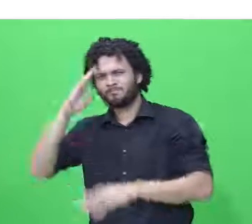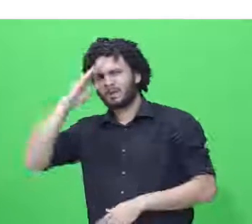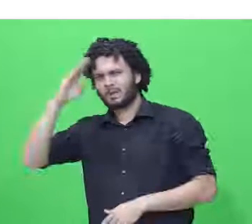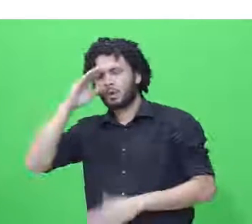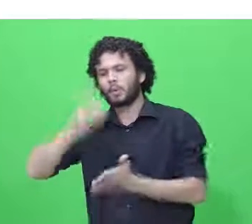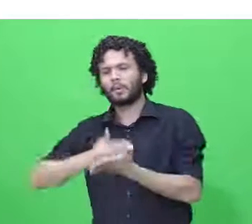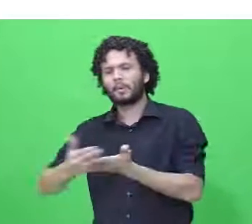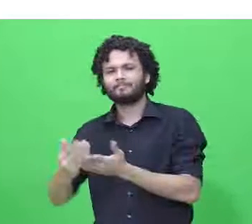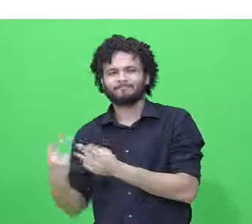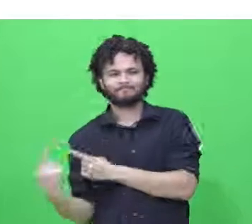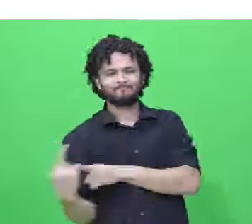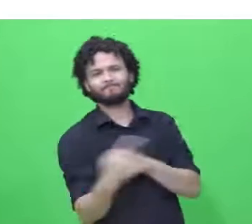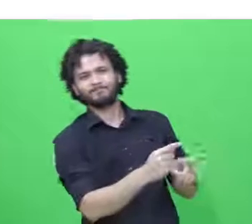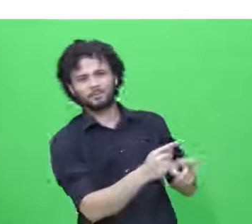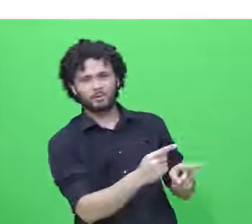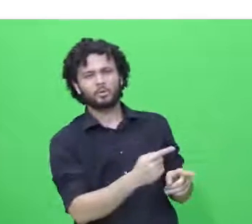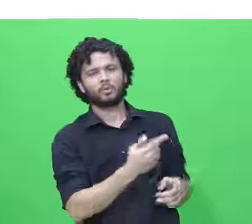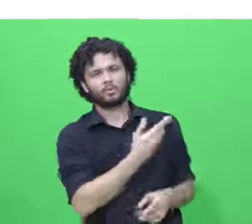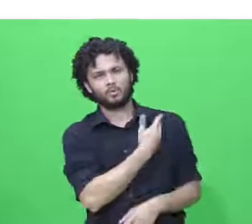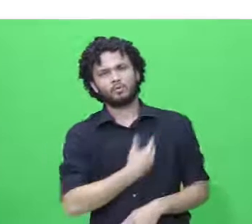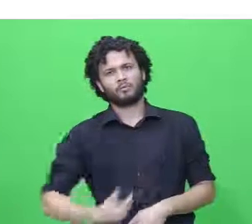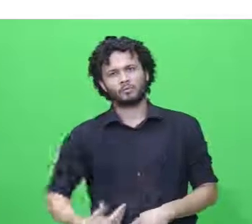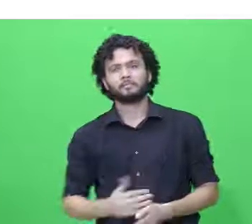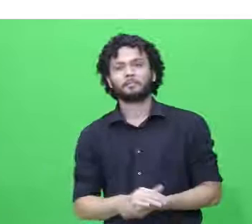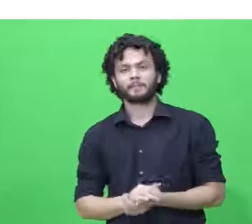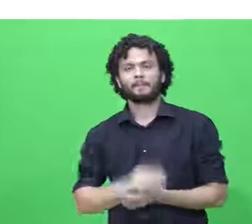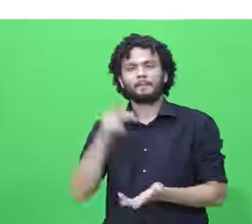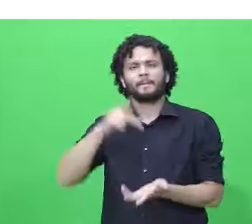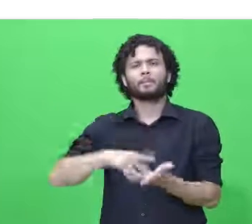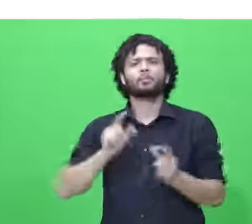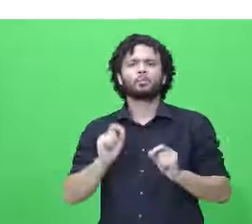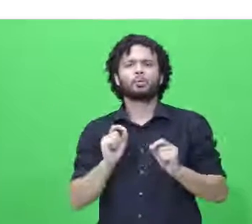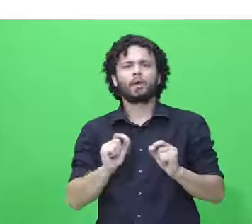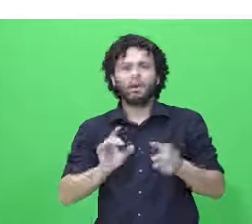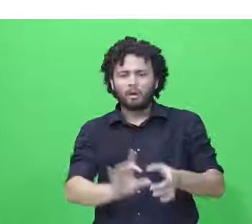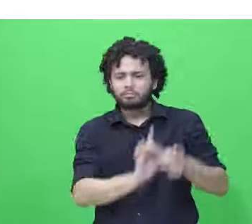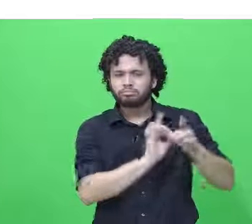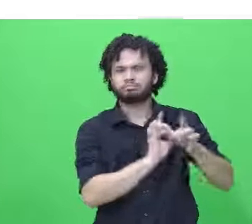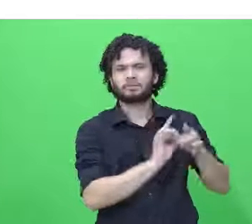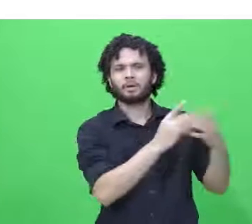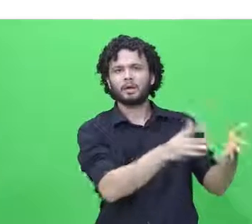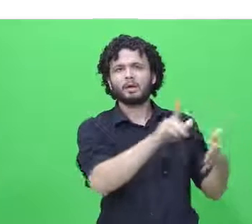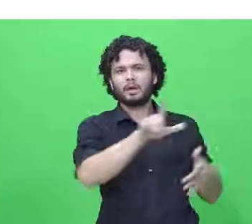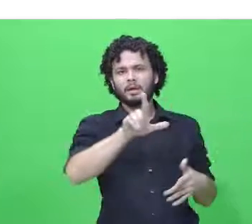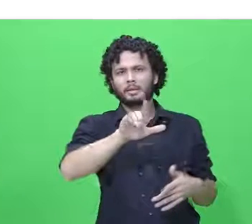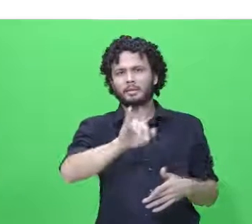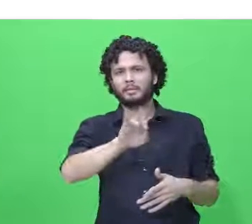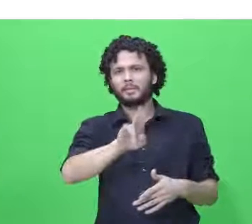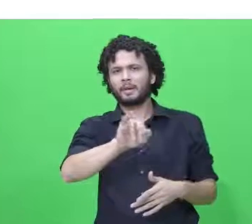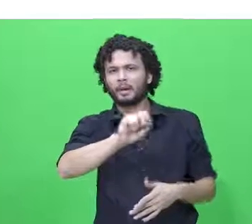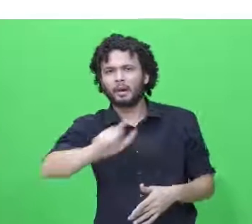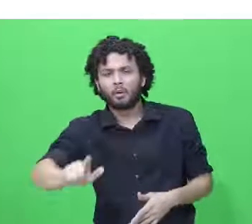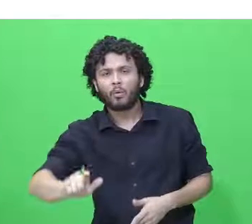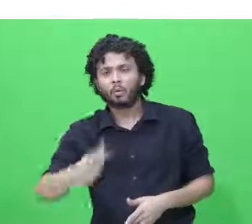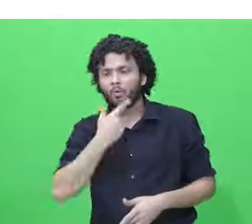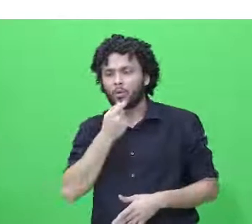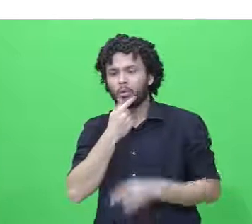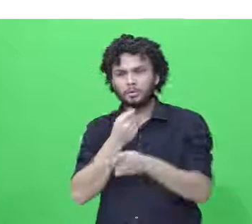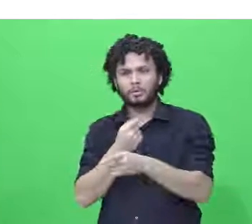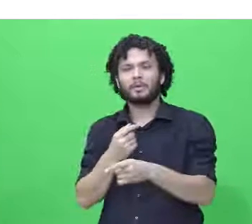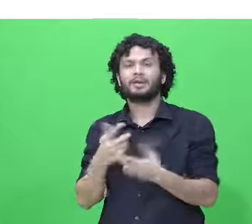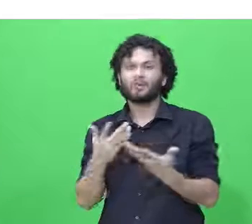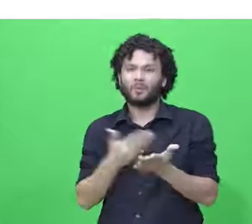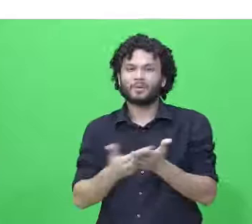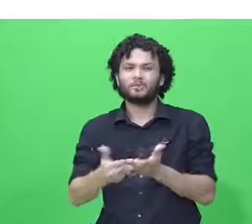a conspirar contra esse governo. É exatamente aí que essa aliança liberal, ligada então ao governo varguista, vai começar a